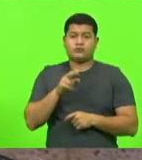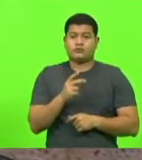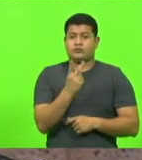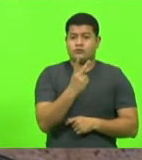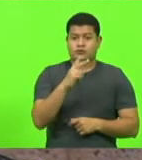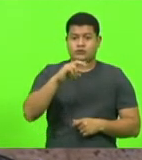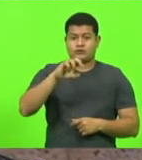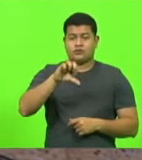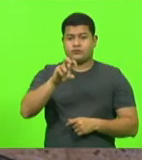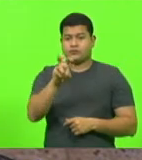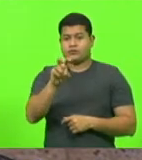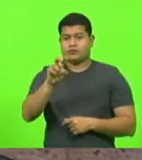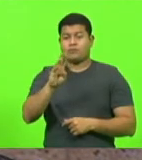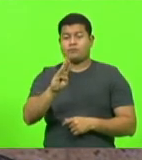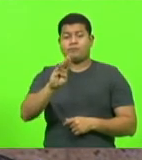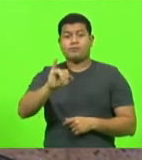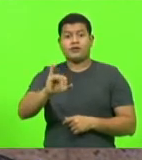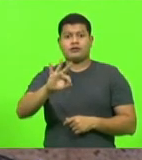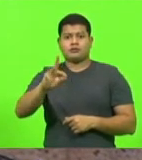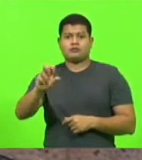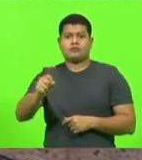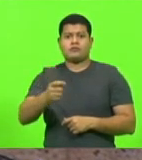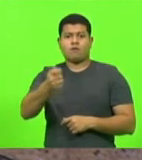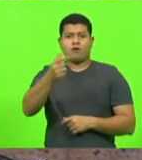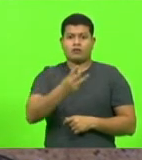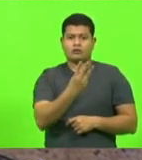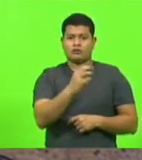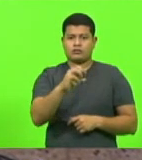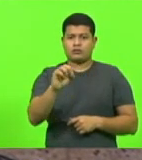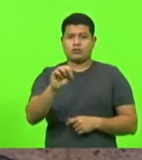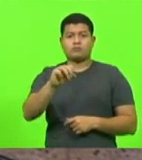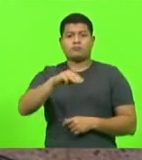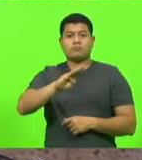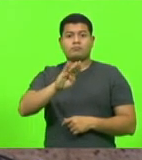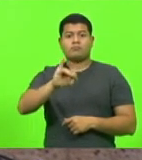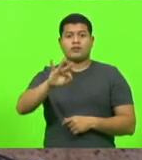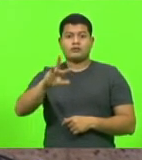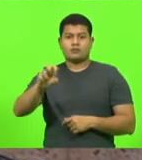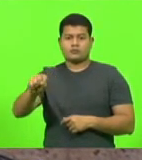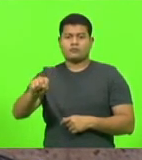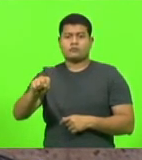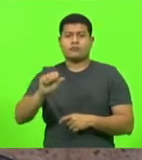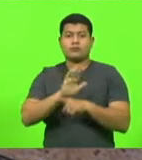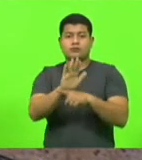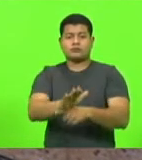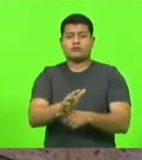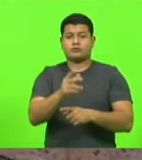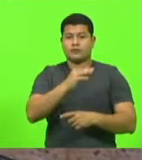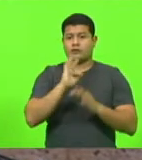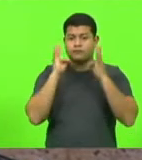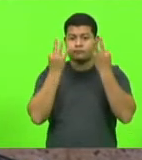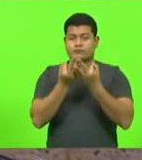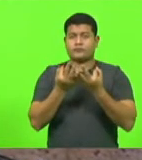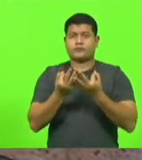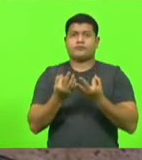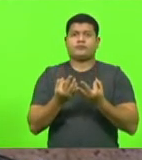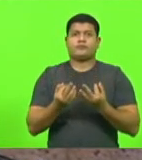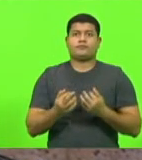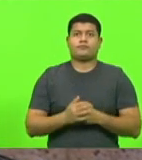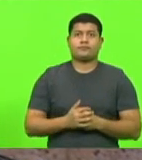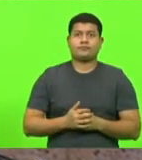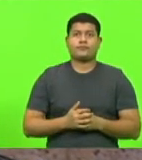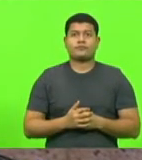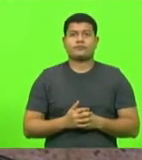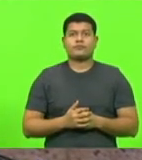bilhões, quase 300 bilhões de reais para poder socorrer as famílias, em virtude, então, de toda uma problemática criada, né,